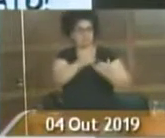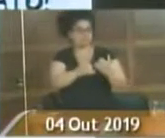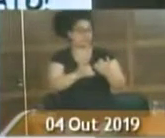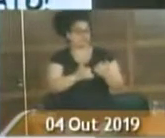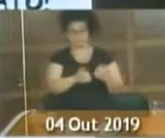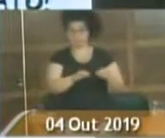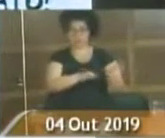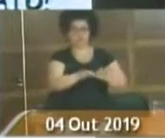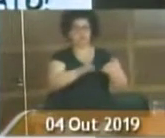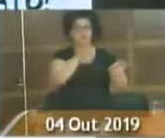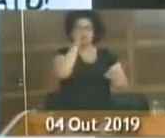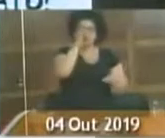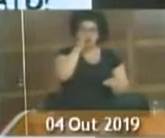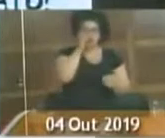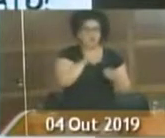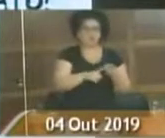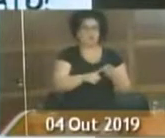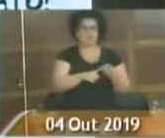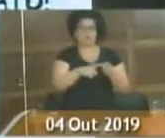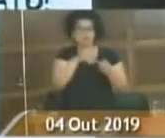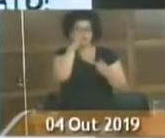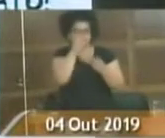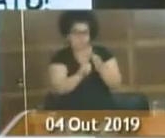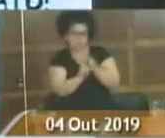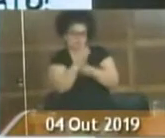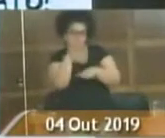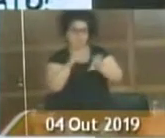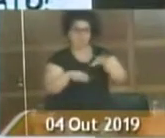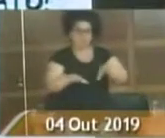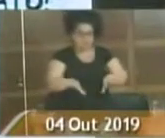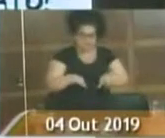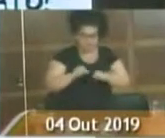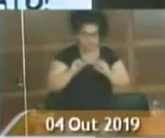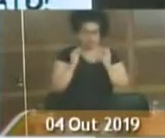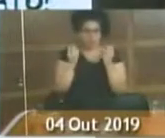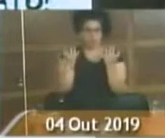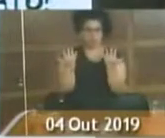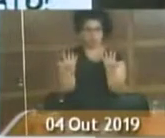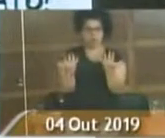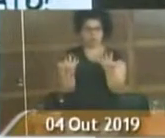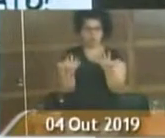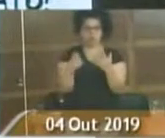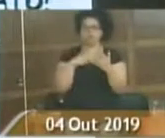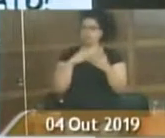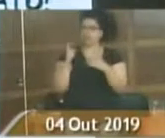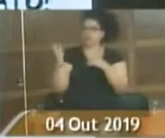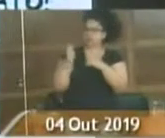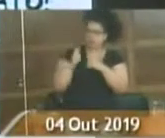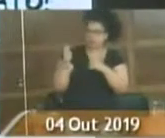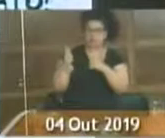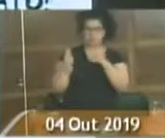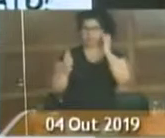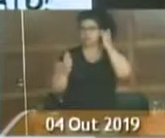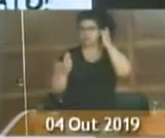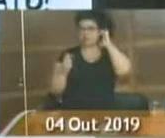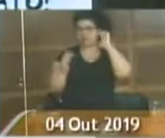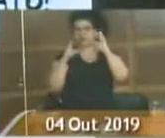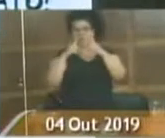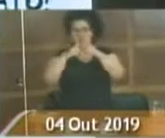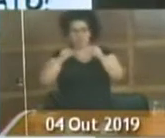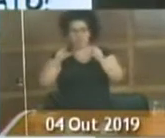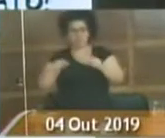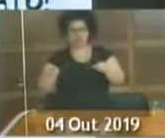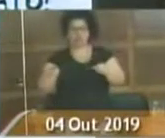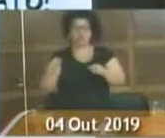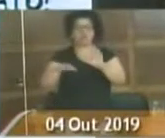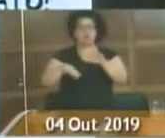as plantas, e aquele jardineiro, às vezes, entrava em contato com aquele solo, com um espinho, com uma flor, e ele se contaminava também.